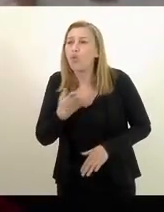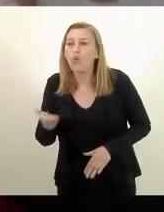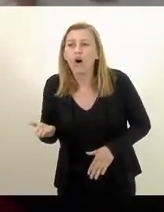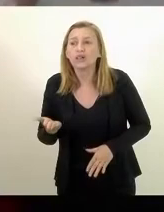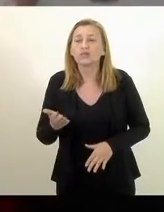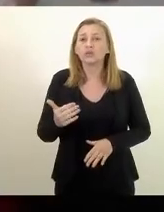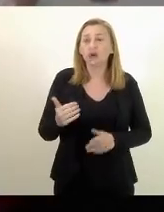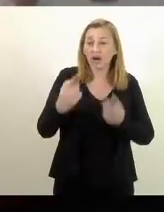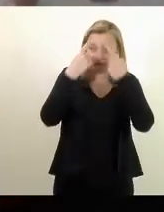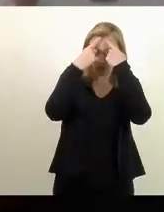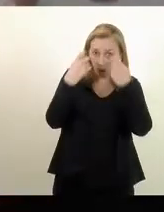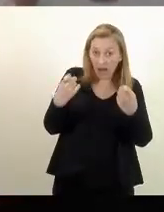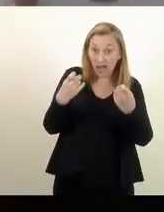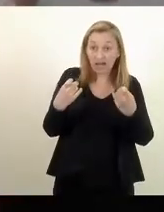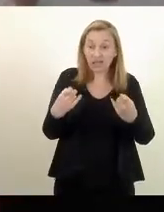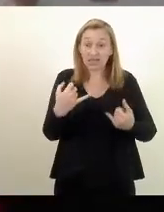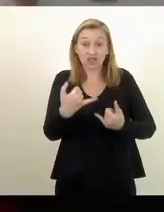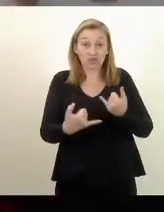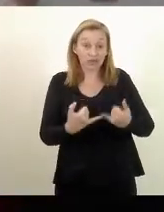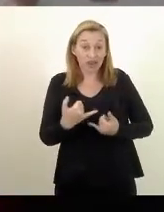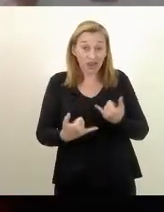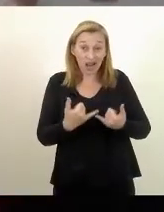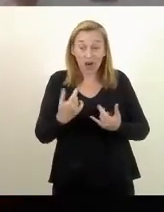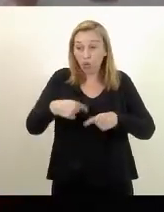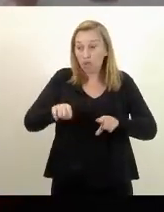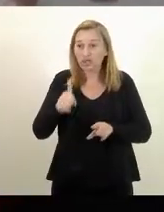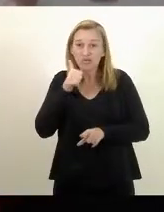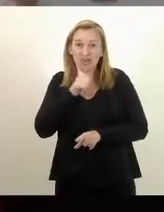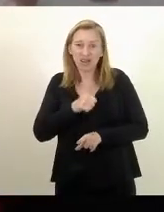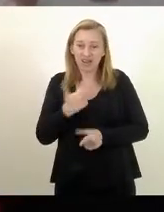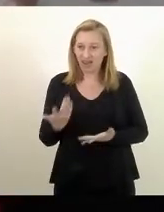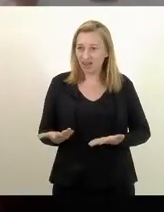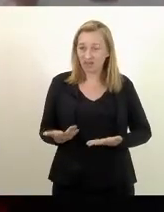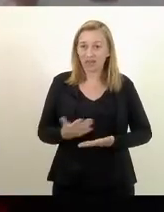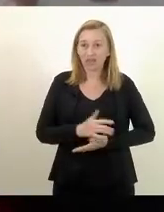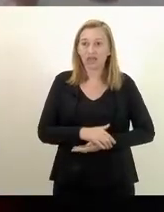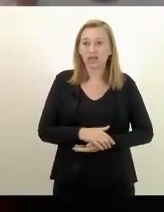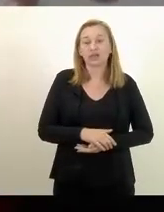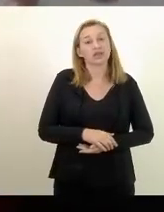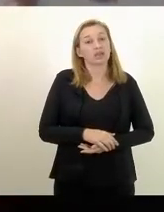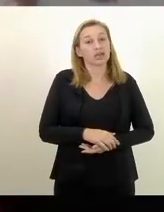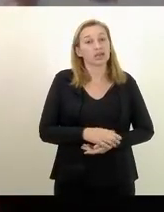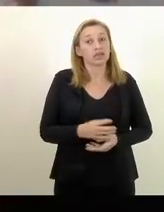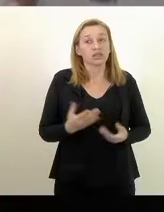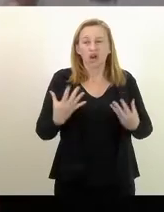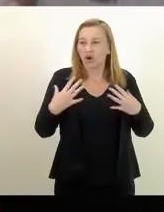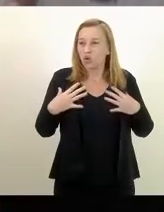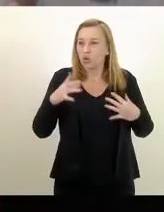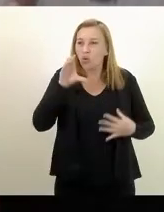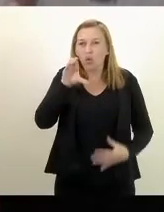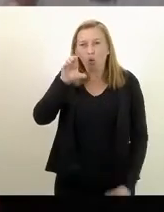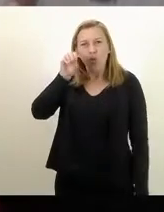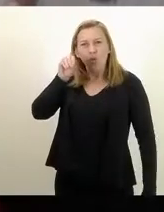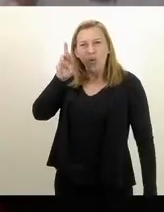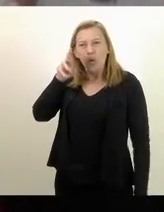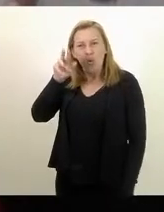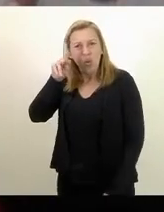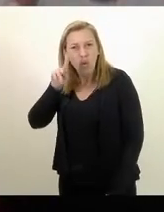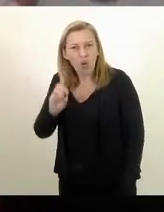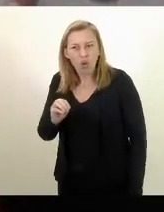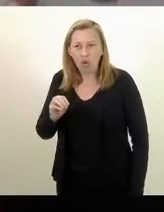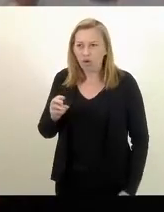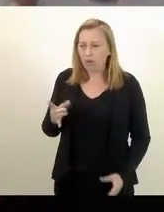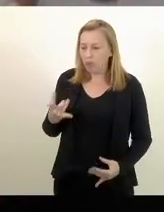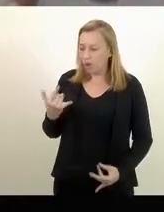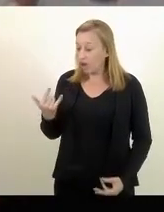recreativa contra as mulheres é cotidiana na depreciação de seus corpos nas suas